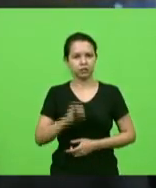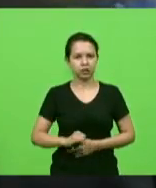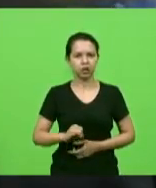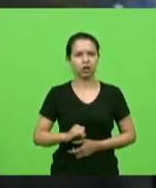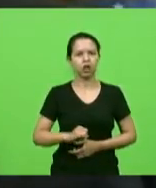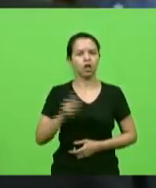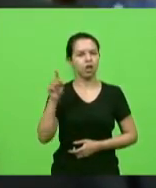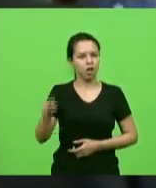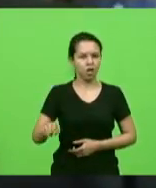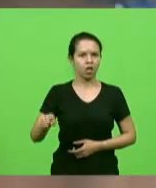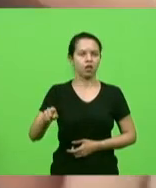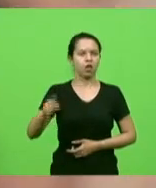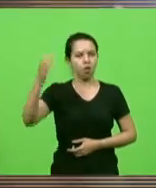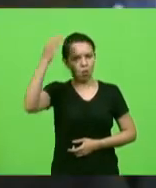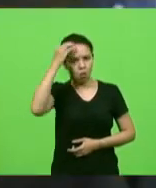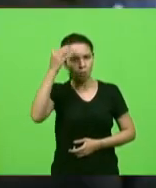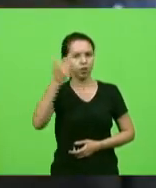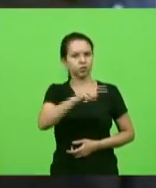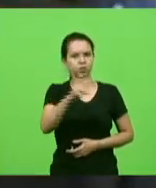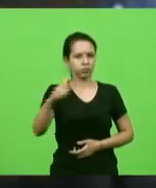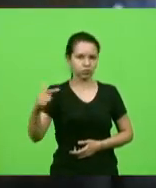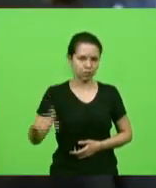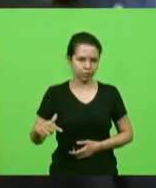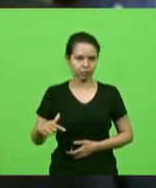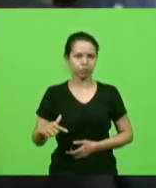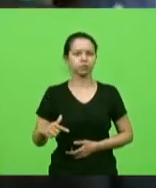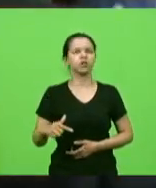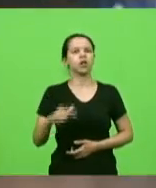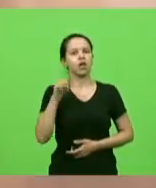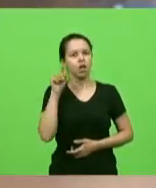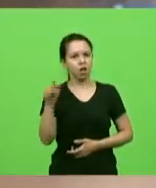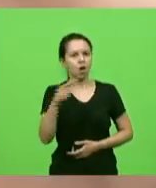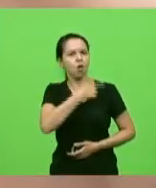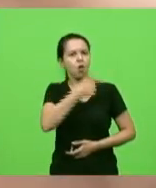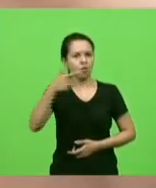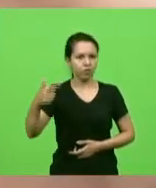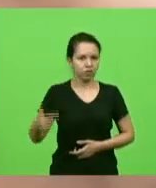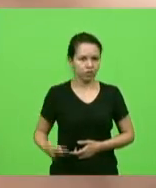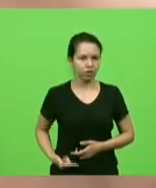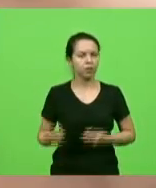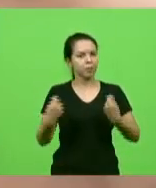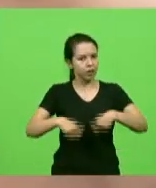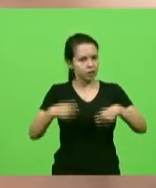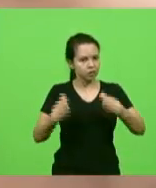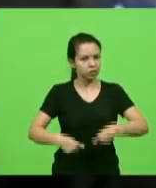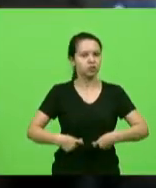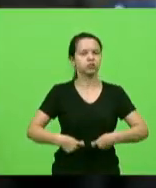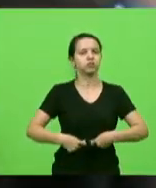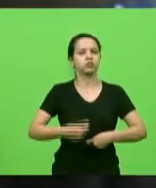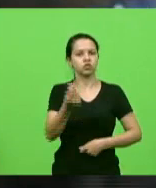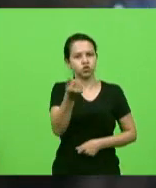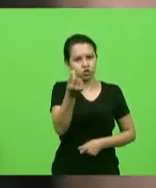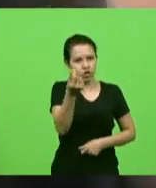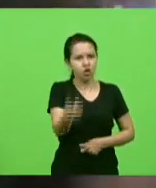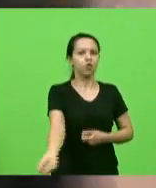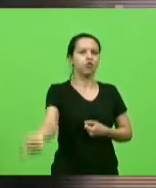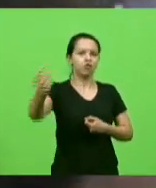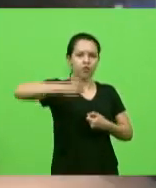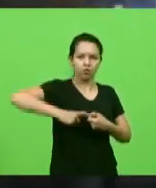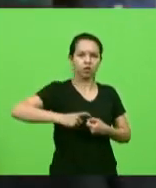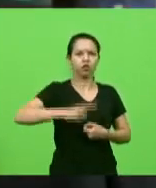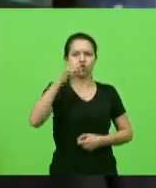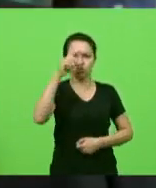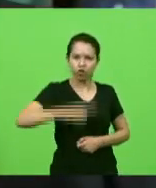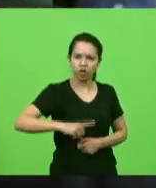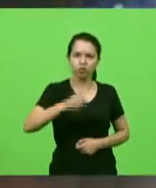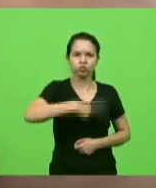governador Moisés da Silva condiciona ao mesmo governar a recuperação dos recursos que são por direito de